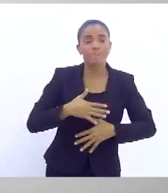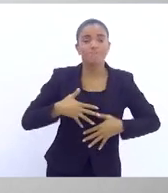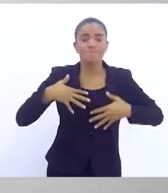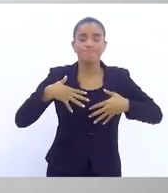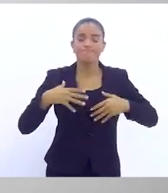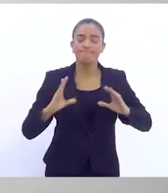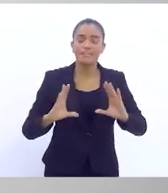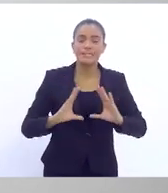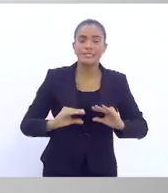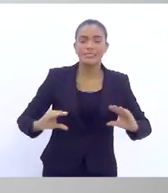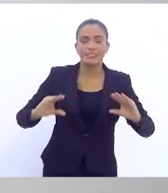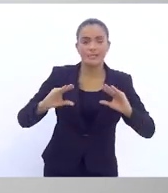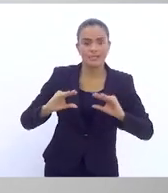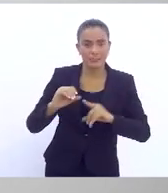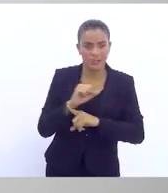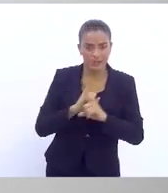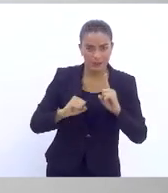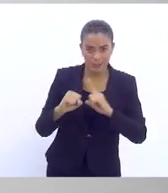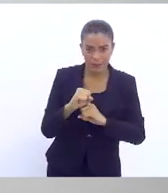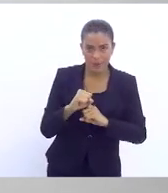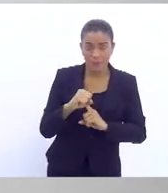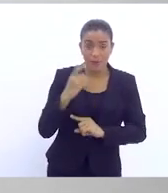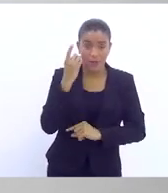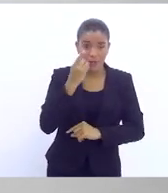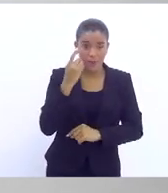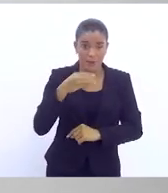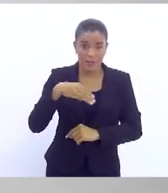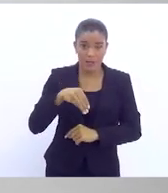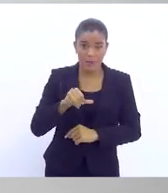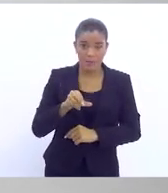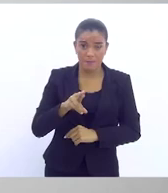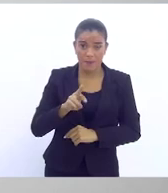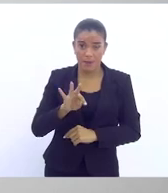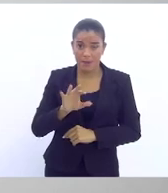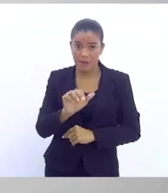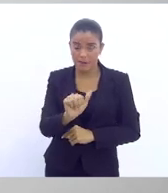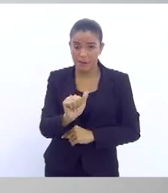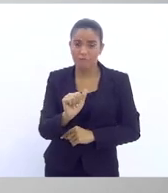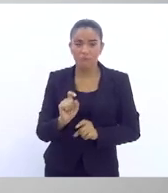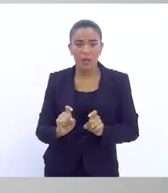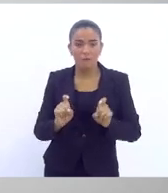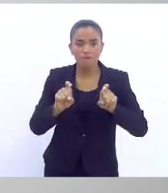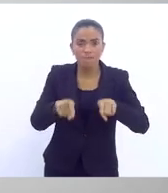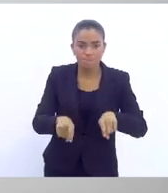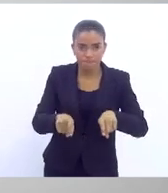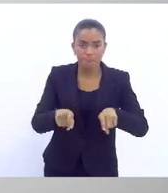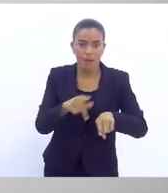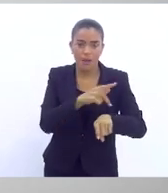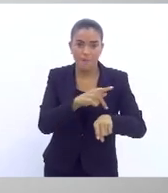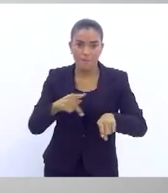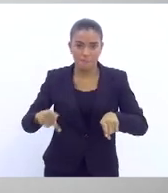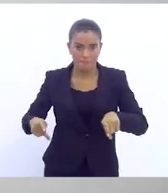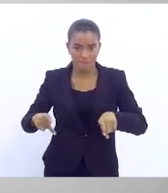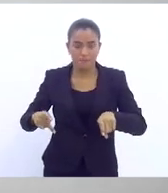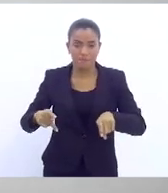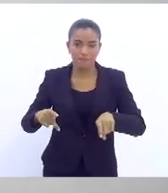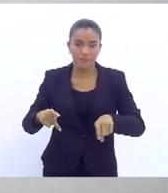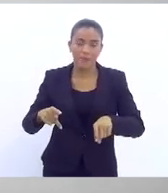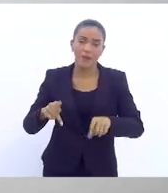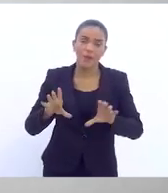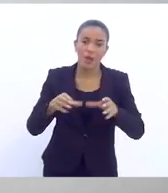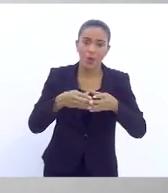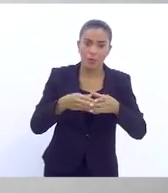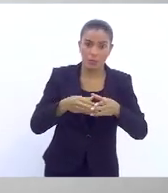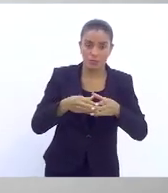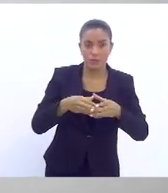social um deputada Marta Rocha ao assumir a presidência da